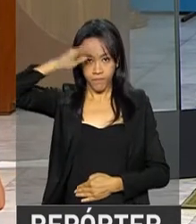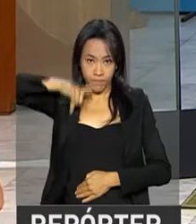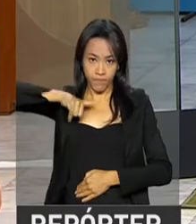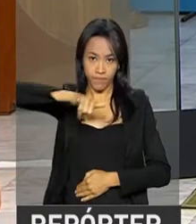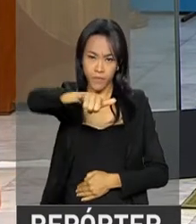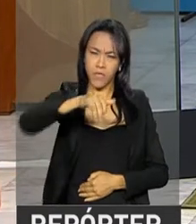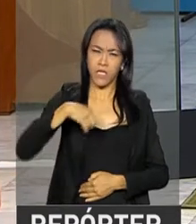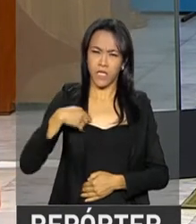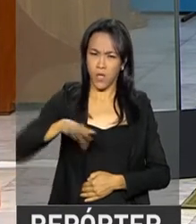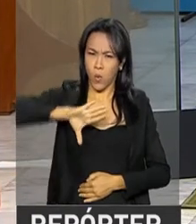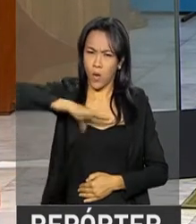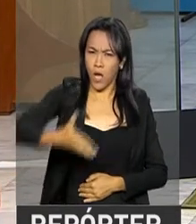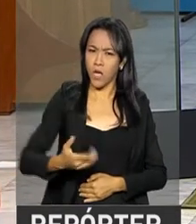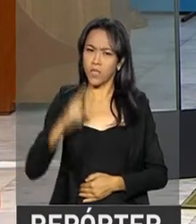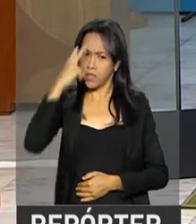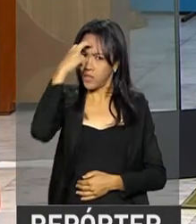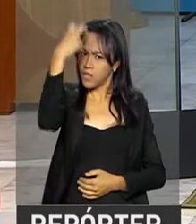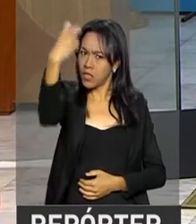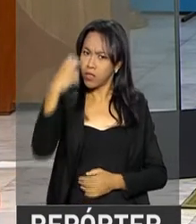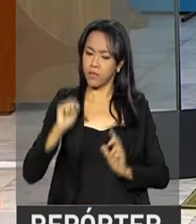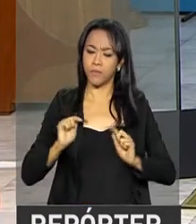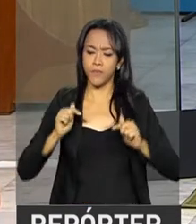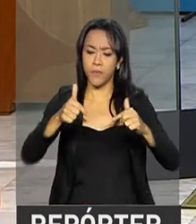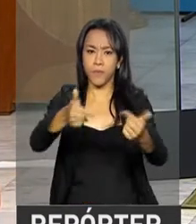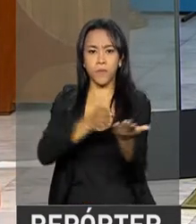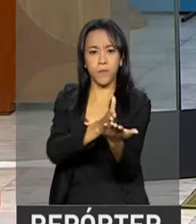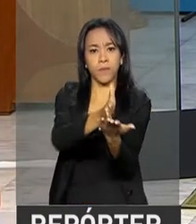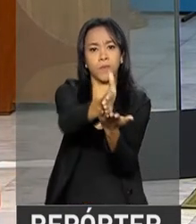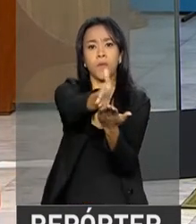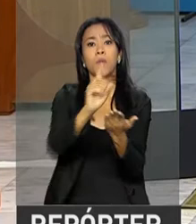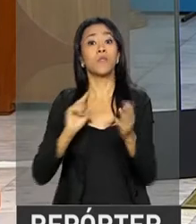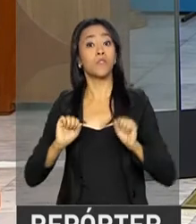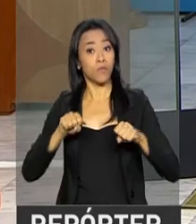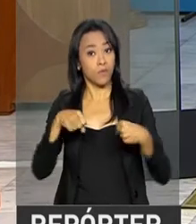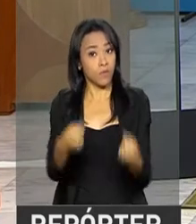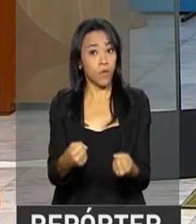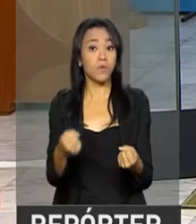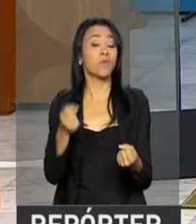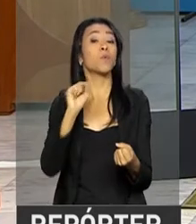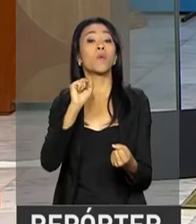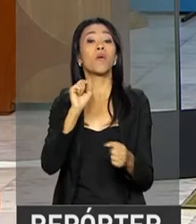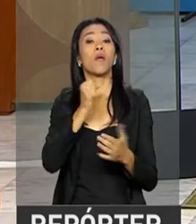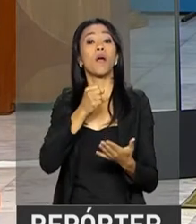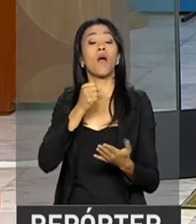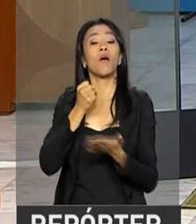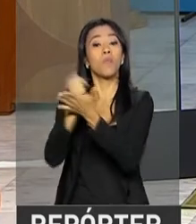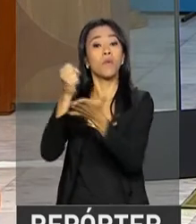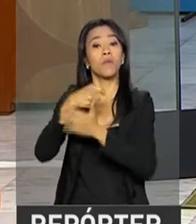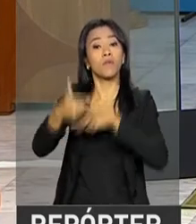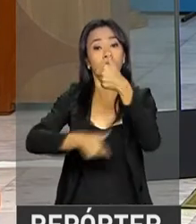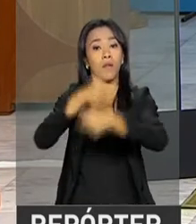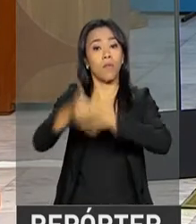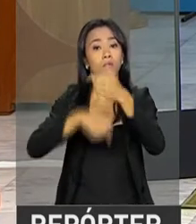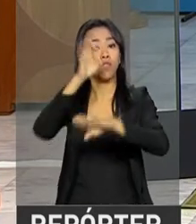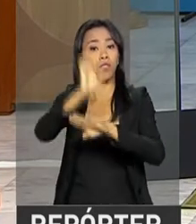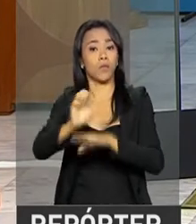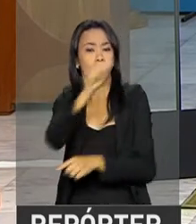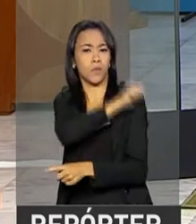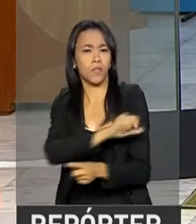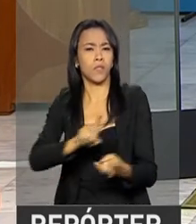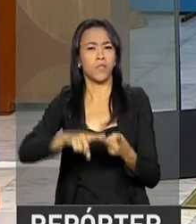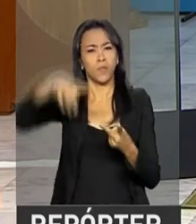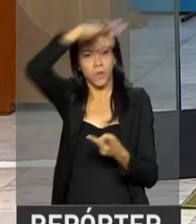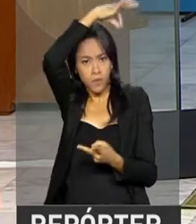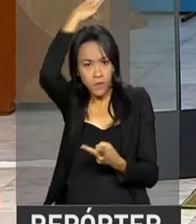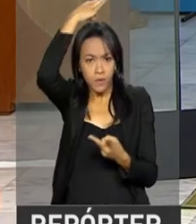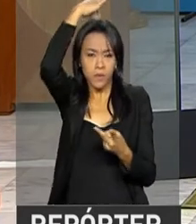coragem e determinação há um esforço integrado em favor do rio como fizeram o espírito santo no amazonas